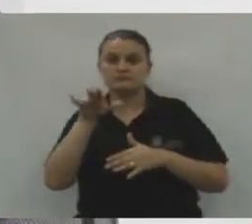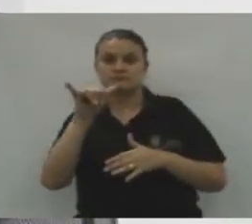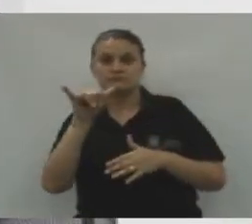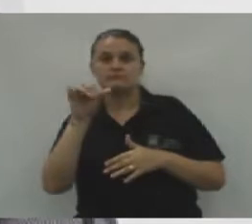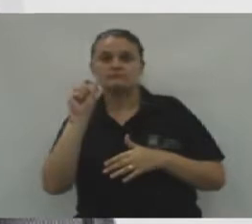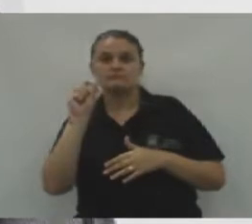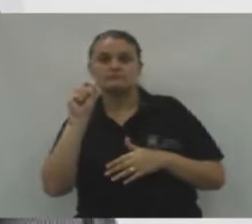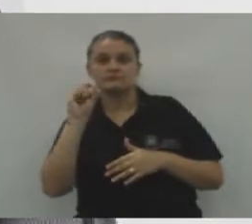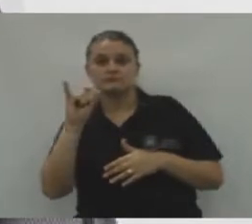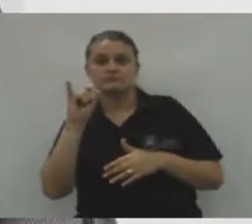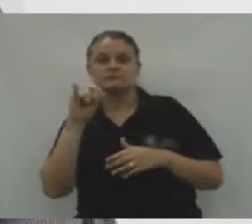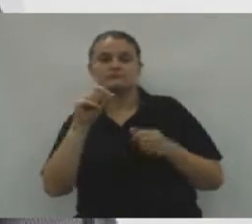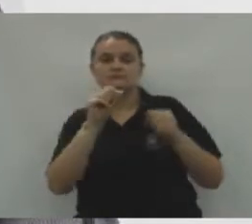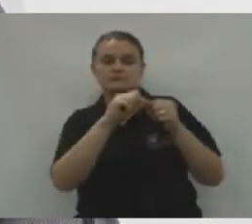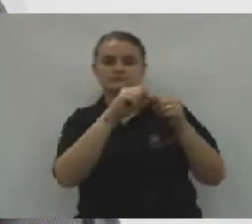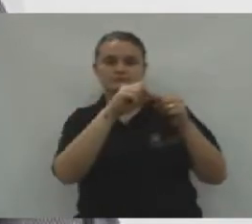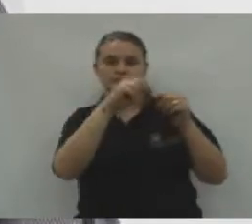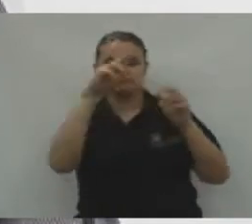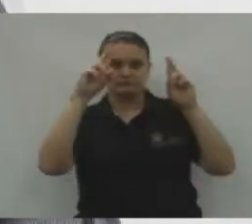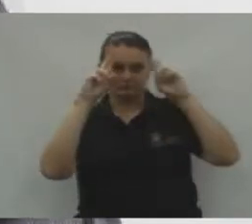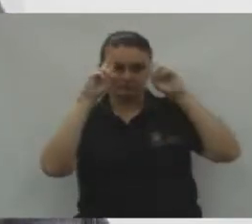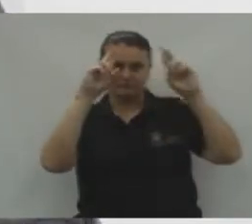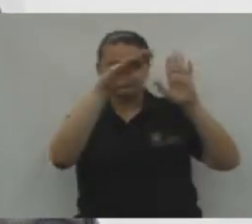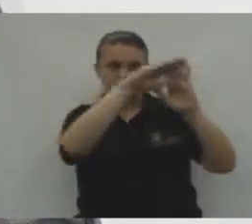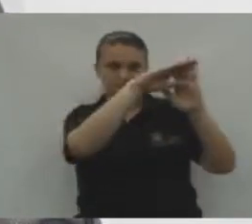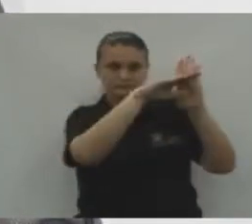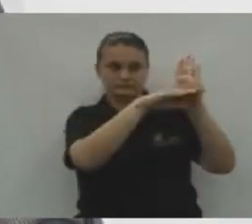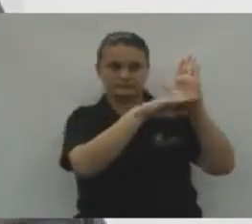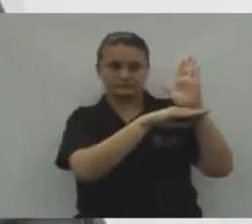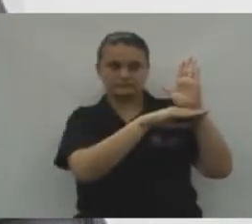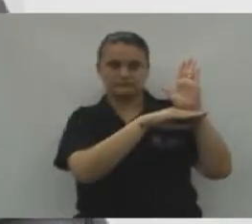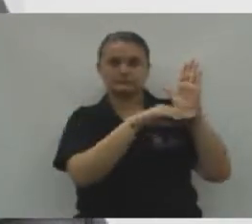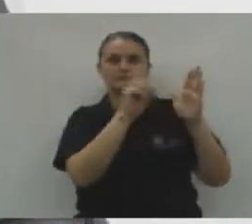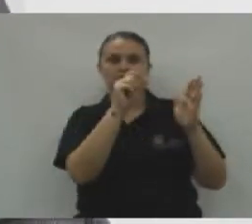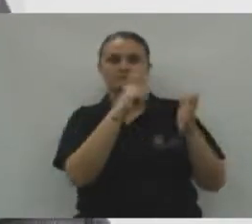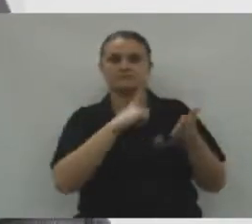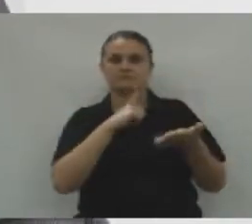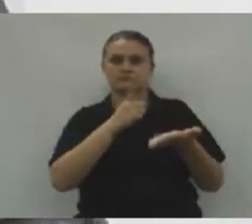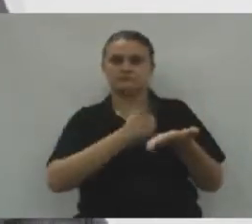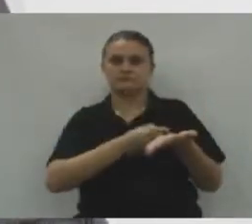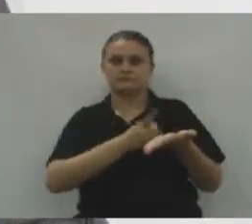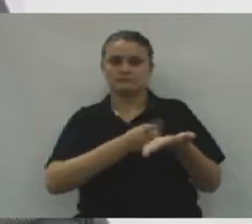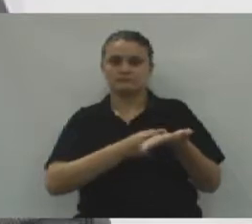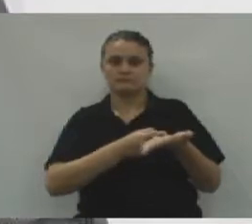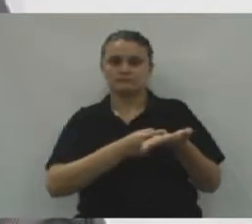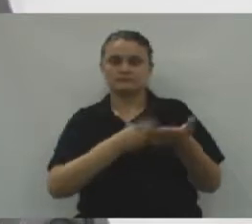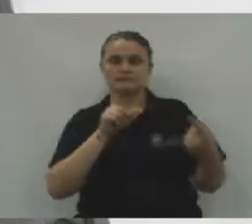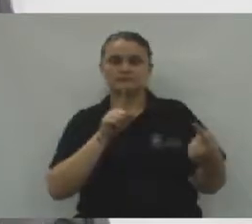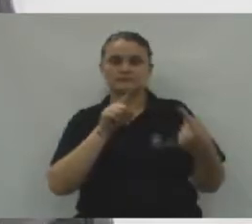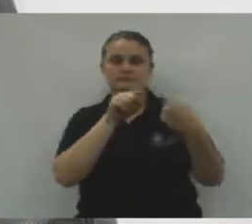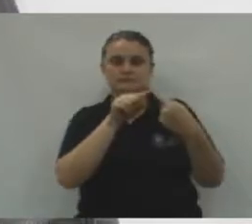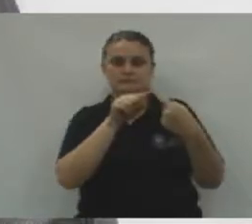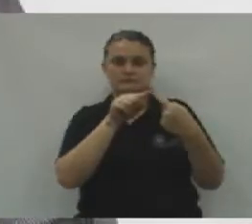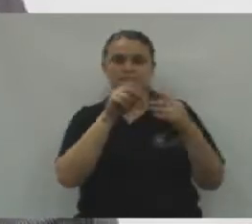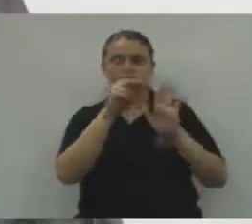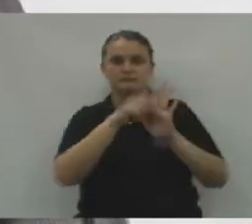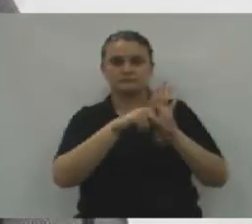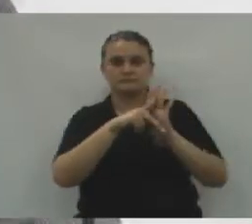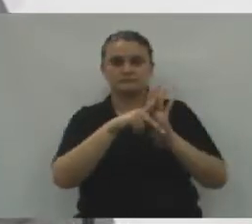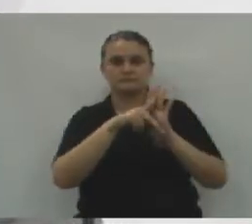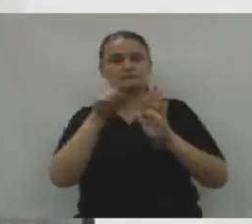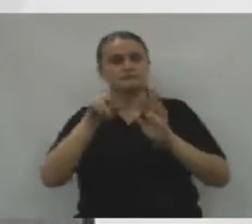se enquadrar os produtores que realmente se comprometerem com o objetivo do projeto,